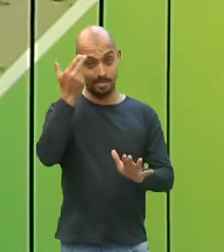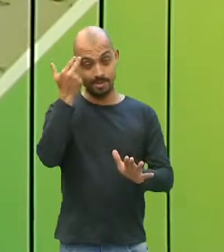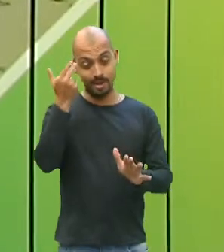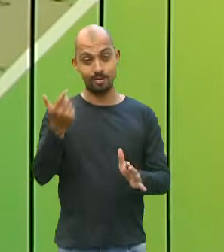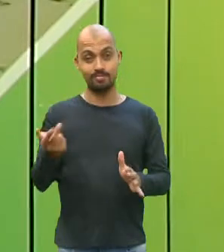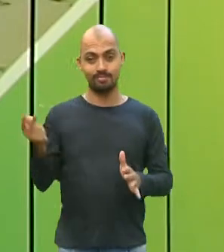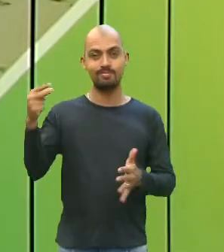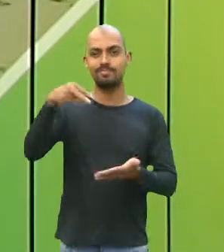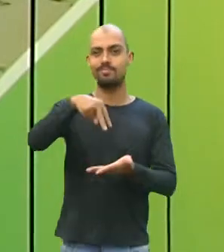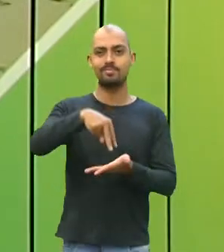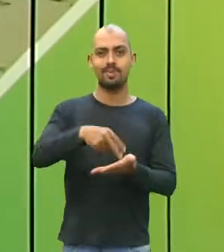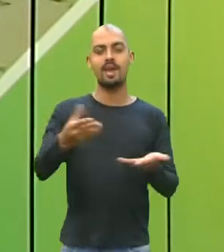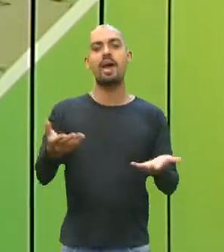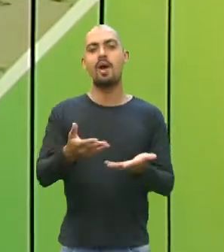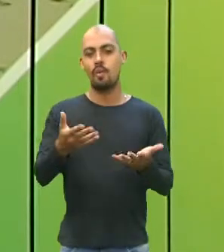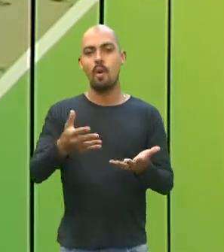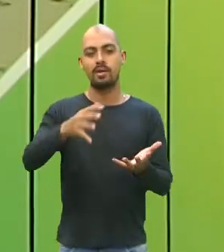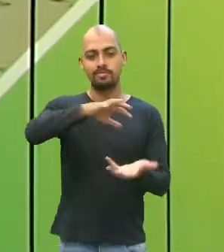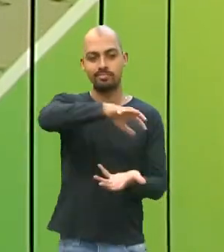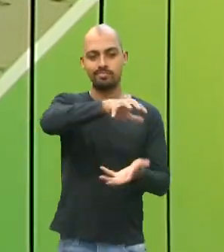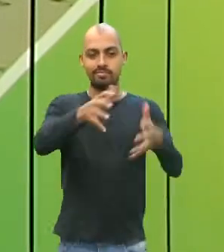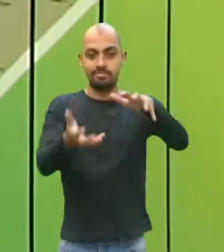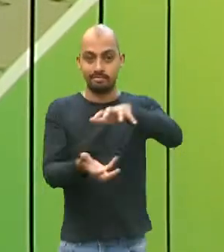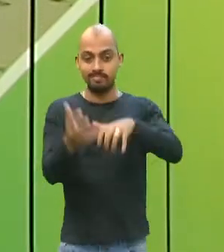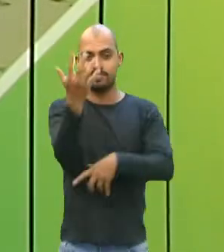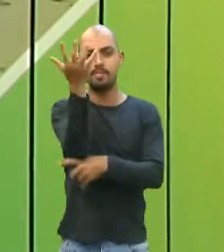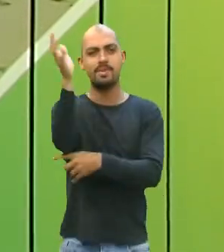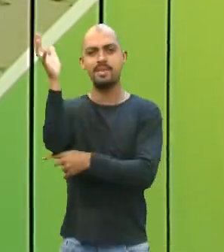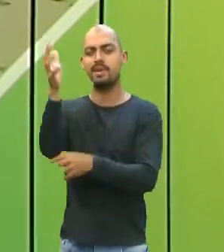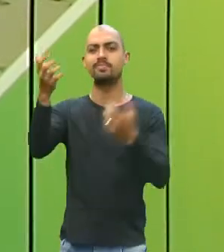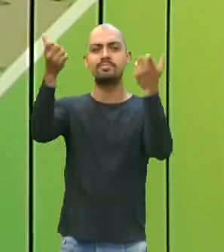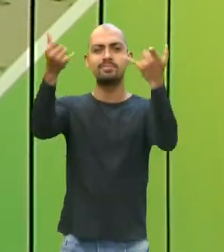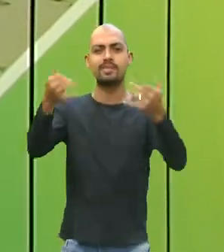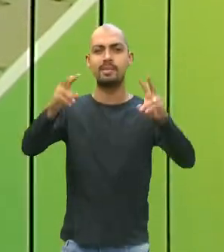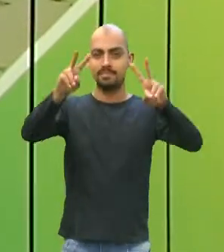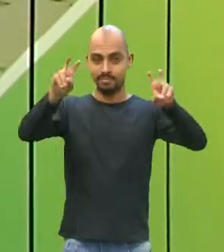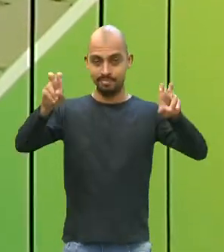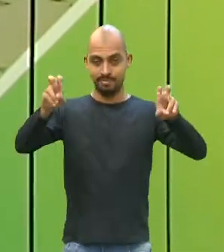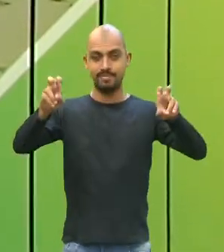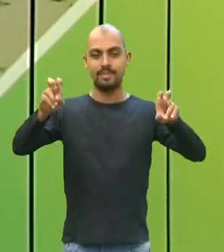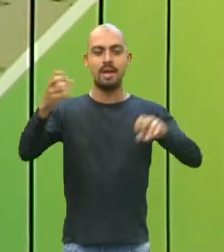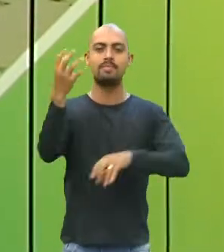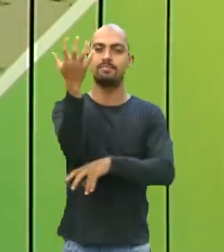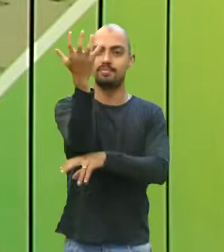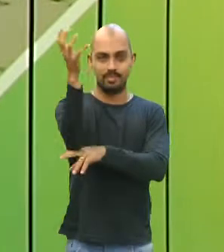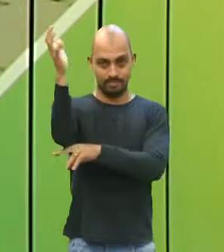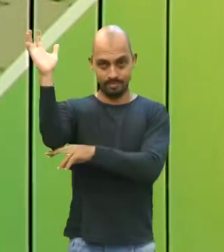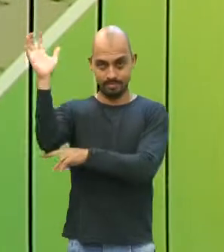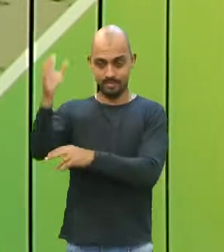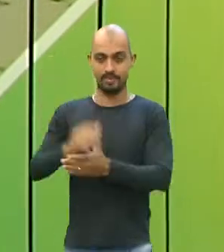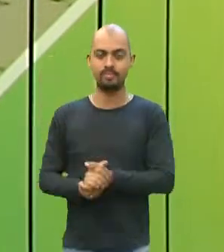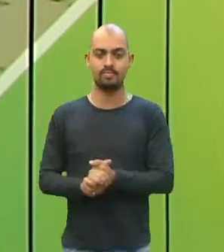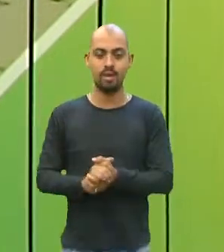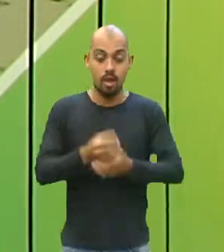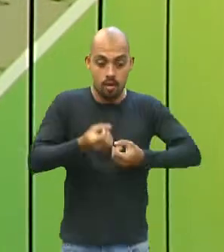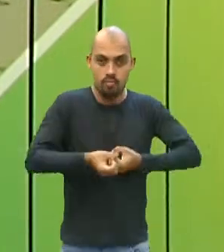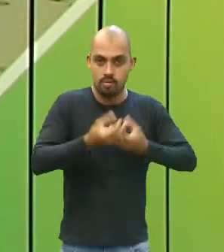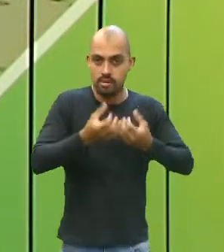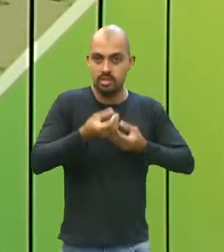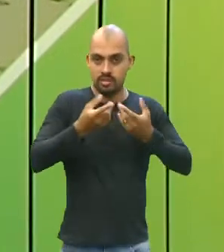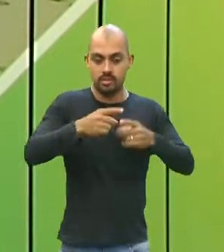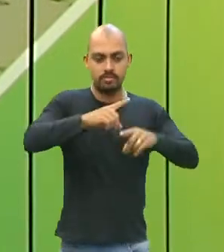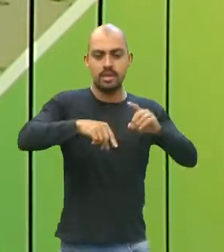Olá, Gabriel. Agora eu estou de volta com um giro ambiental falando sobre o meio ambiente. Olha só, dados de uma